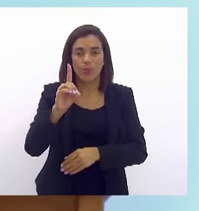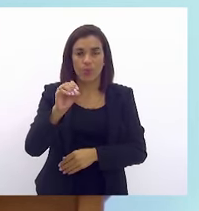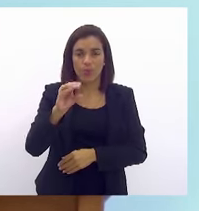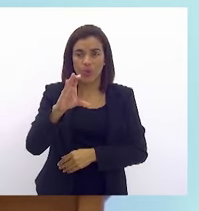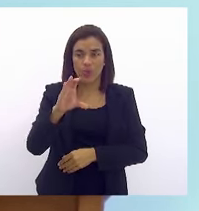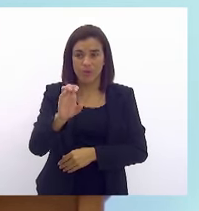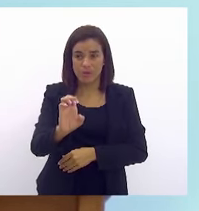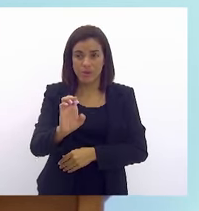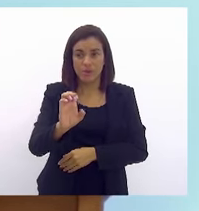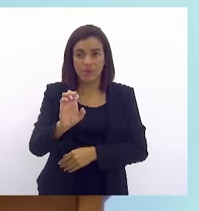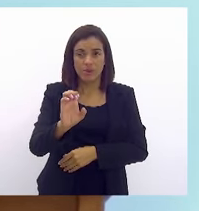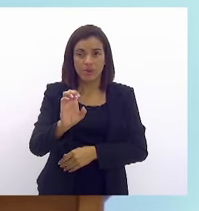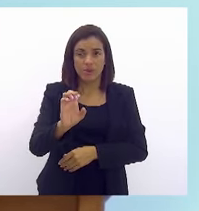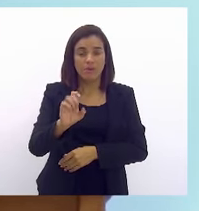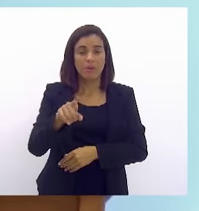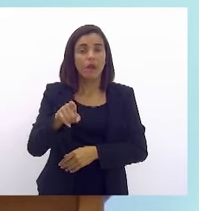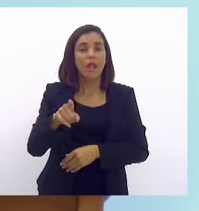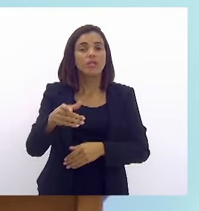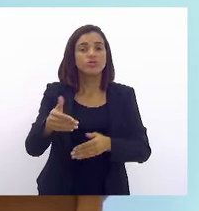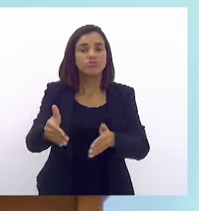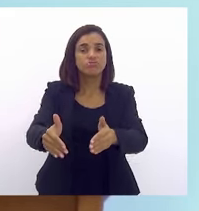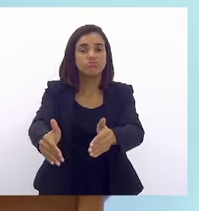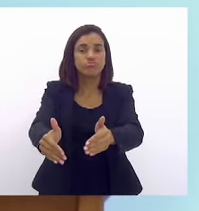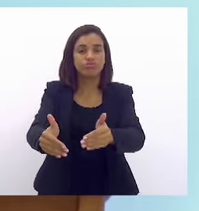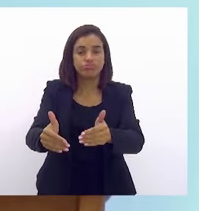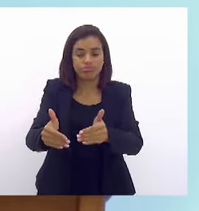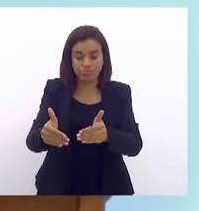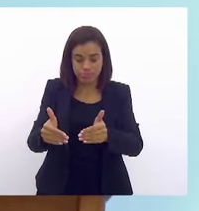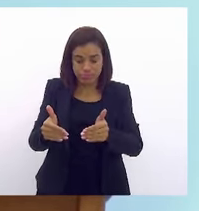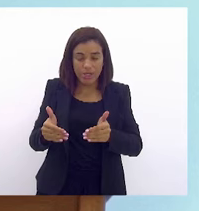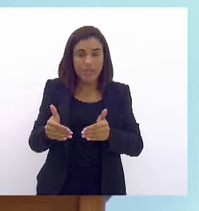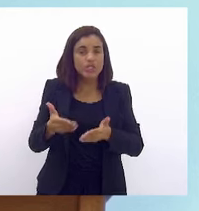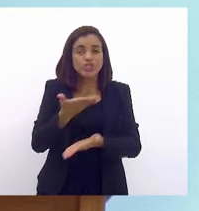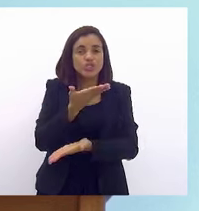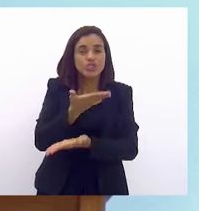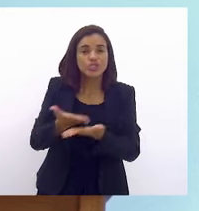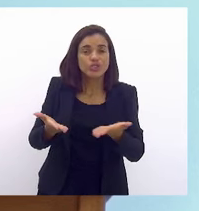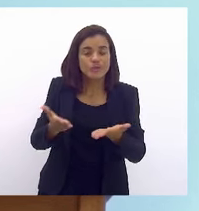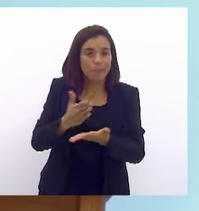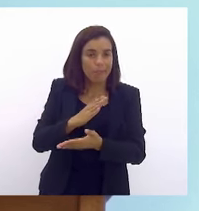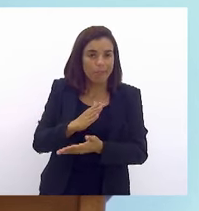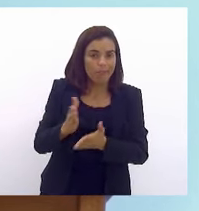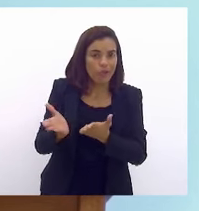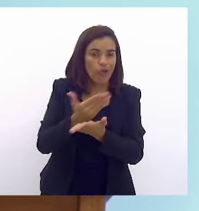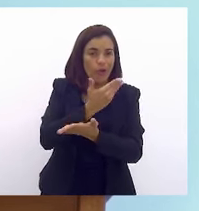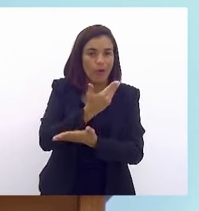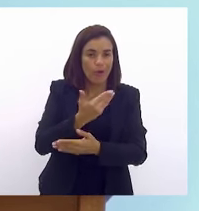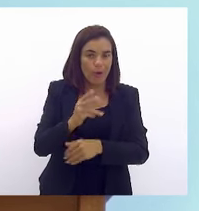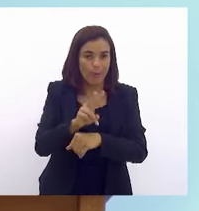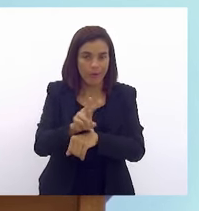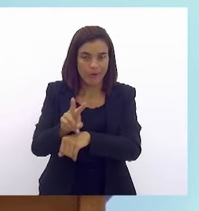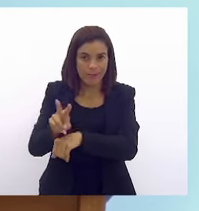ali eles recuaram, então tiraram qualquer proteção que tinha ali. Tá? Foi